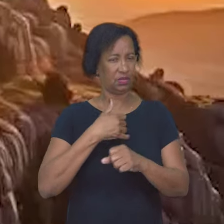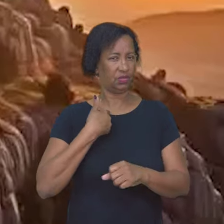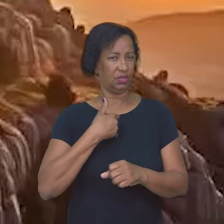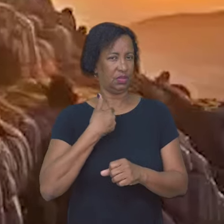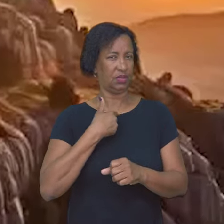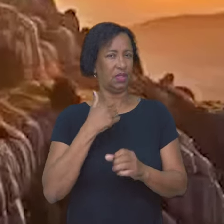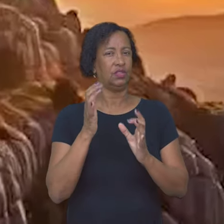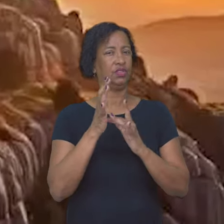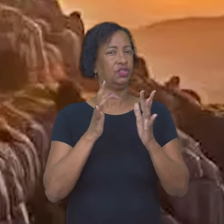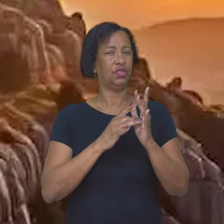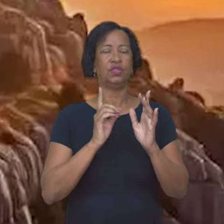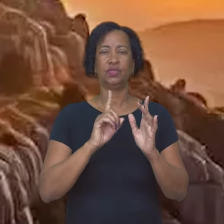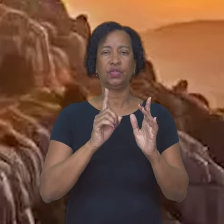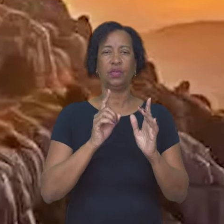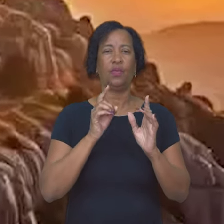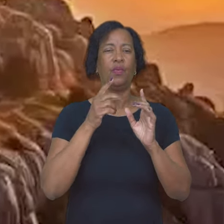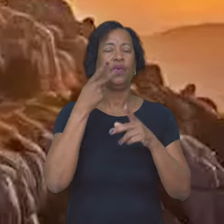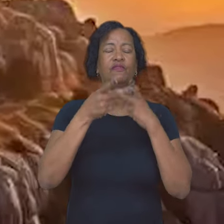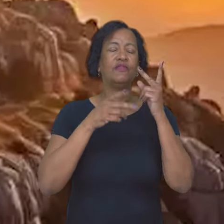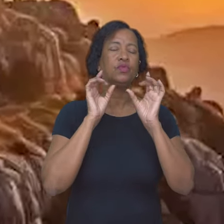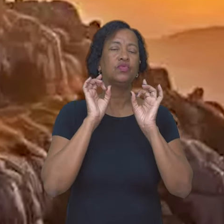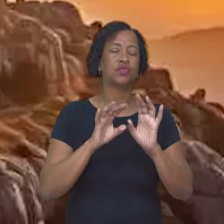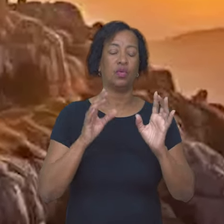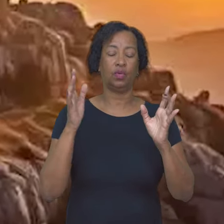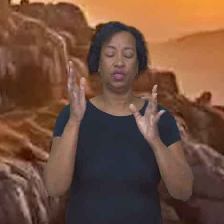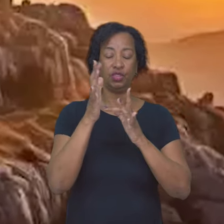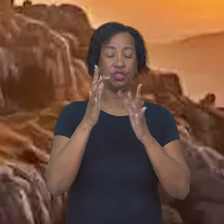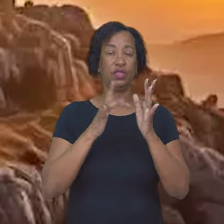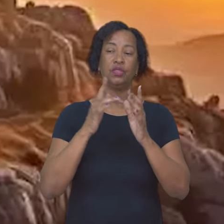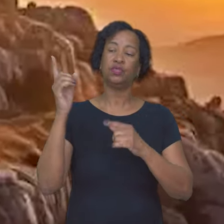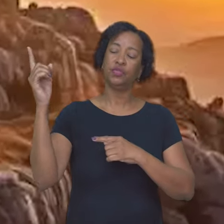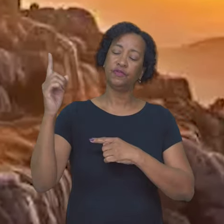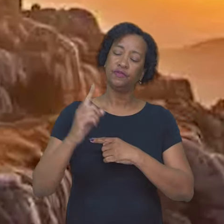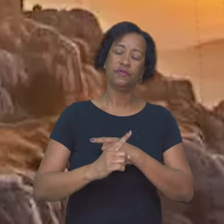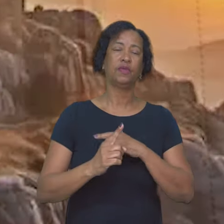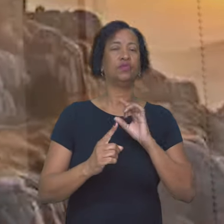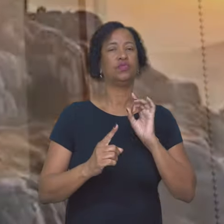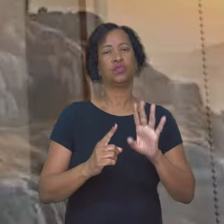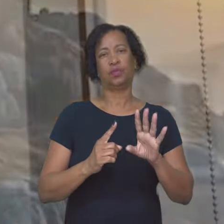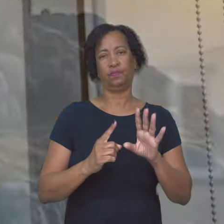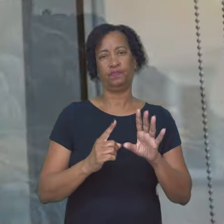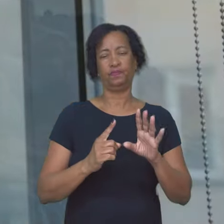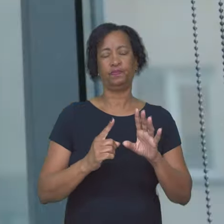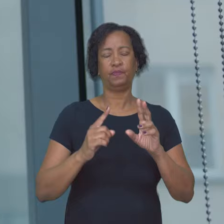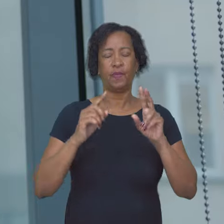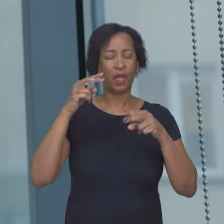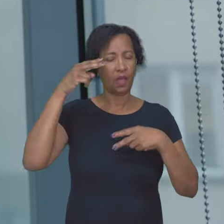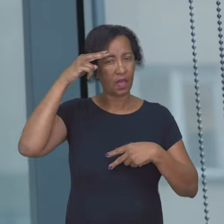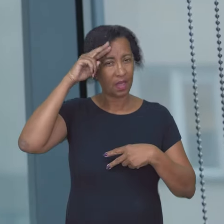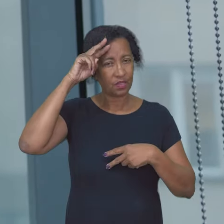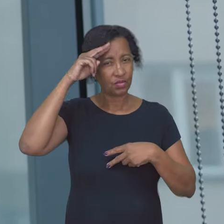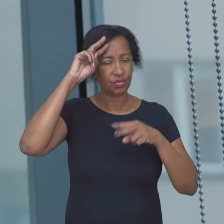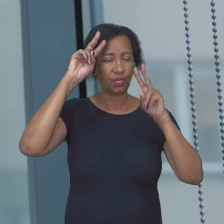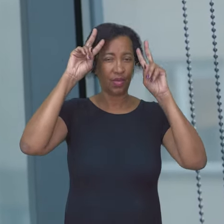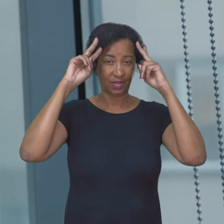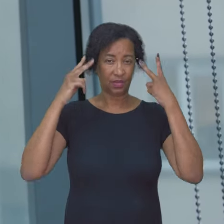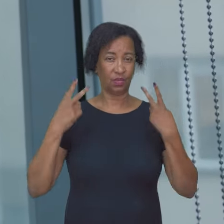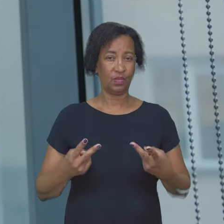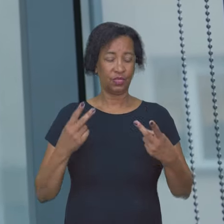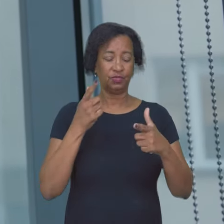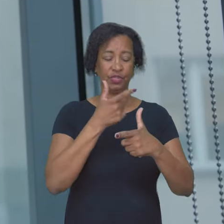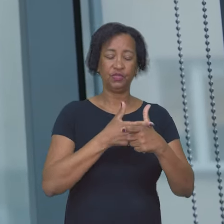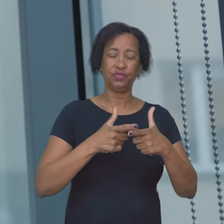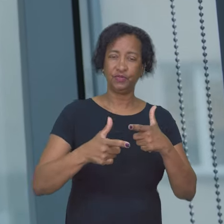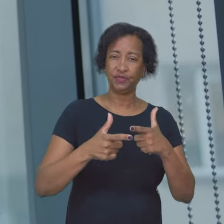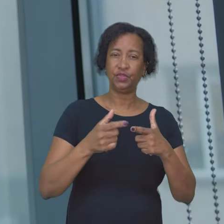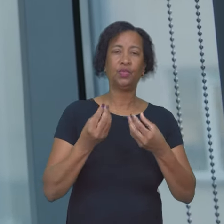Ele simplesmente Disse Jesus veio Pense nisso dividimos a história da humanidade em duas partes antes